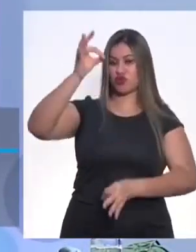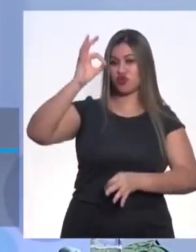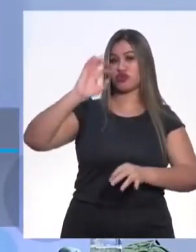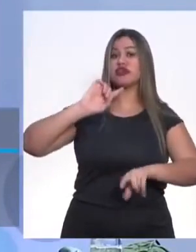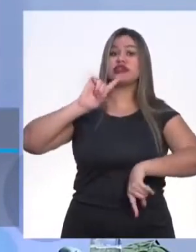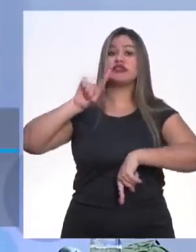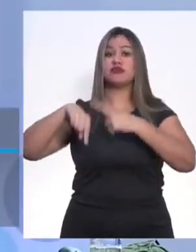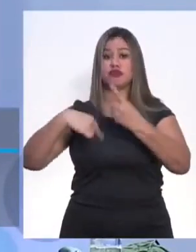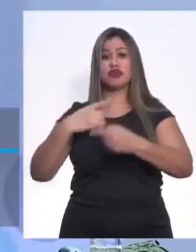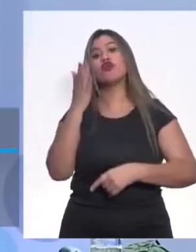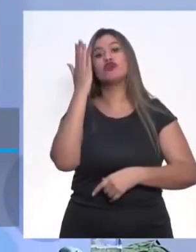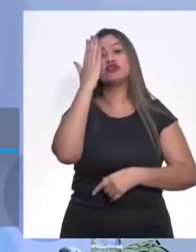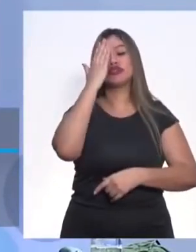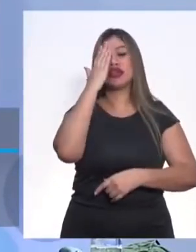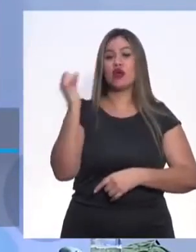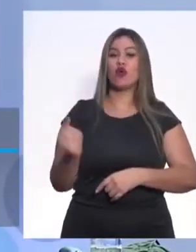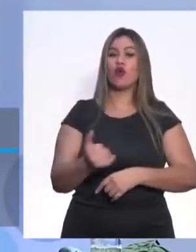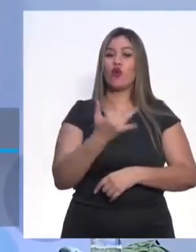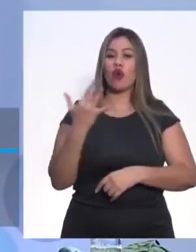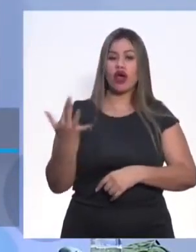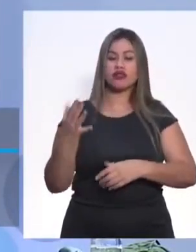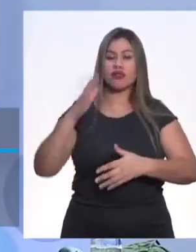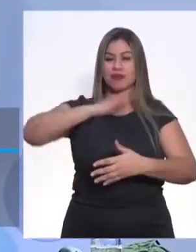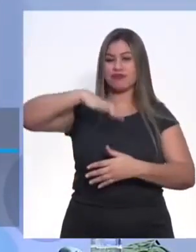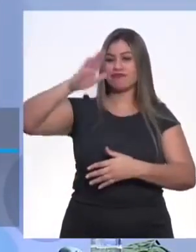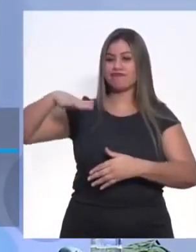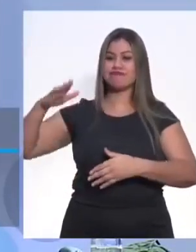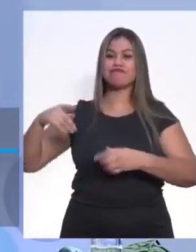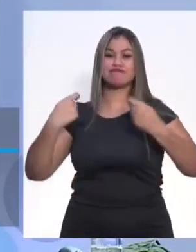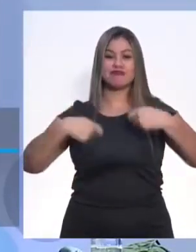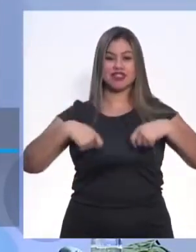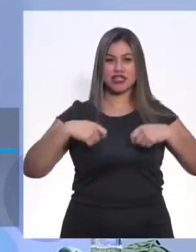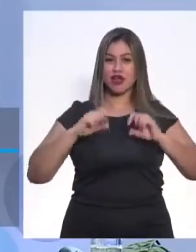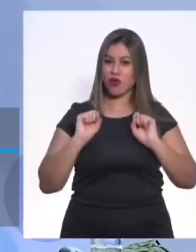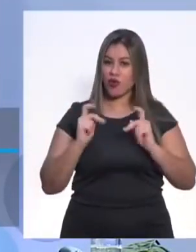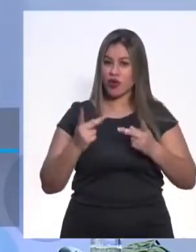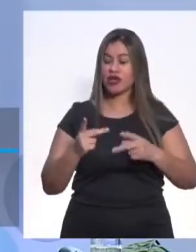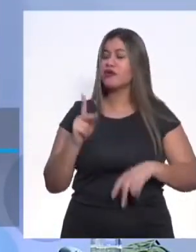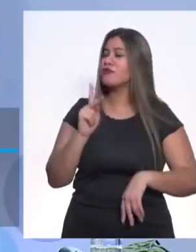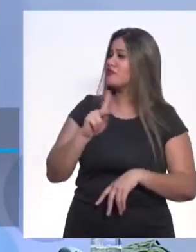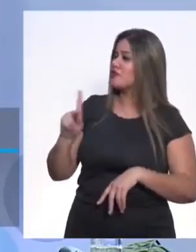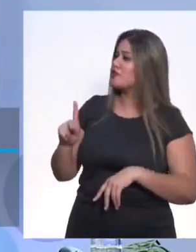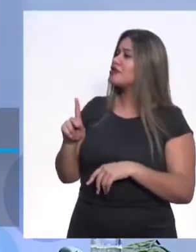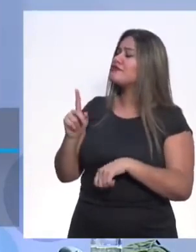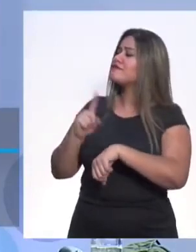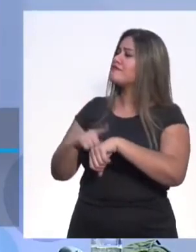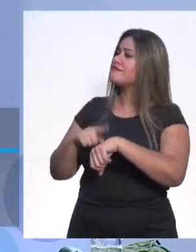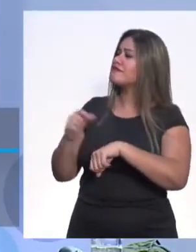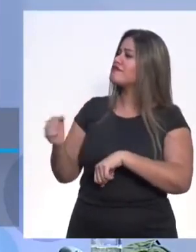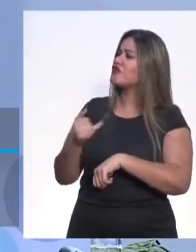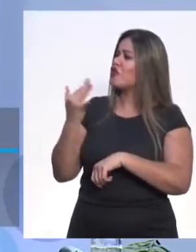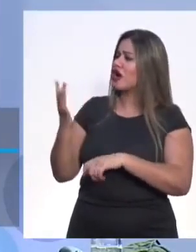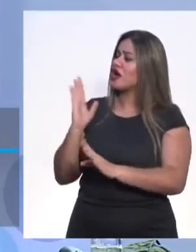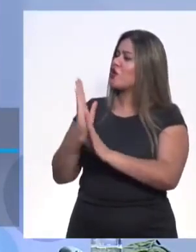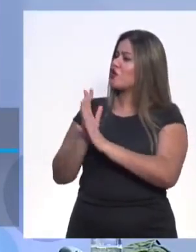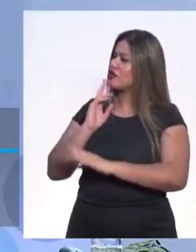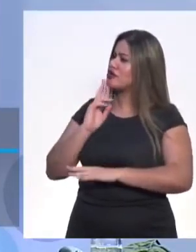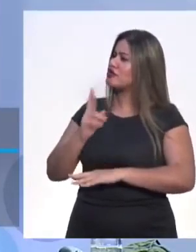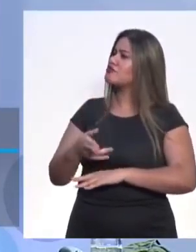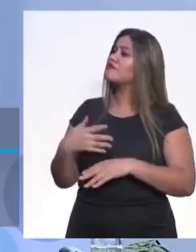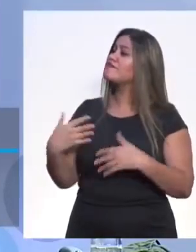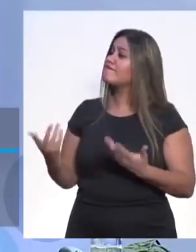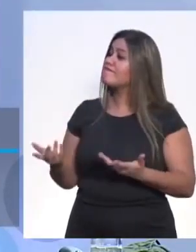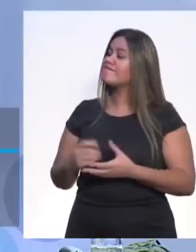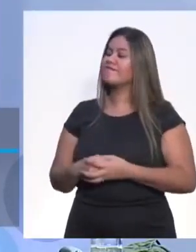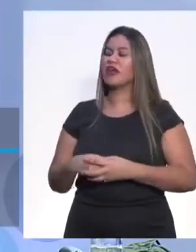eu já sei quanto que eu tenho que pintar, qual é a área que eu tenho que pintar. Ok? Professora Inês, quanto tempo eles têm para descobrir essa